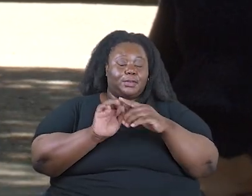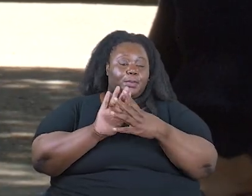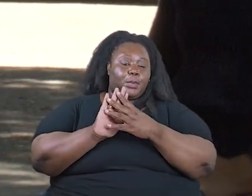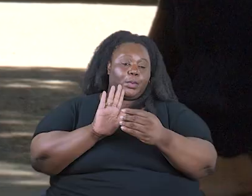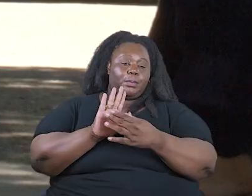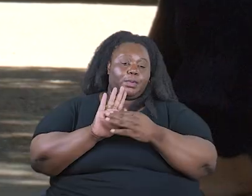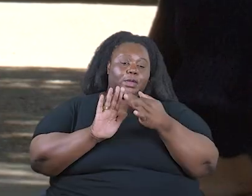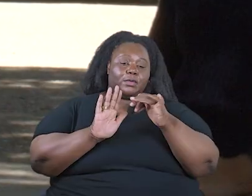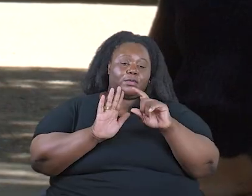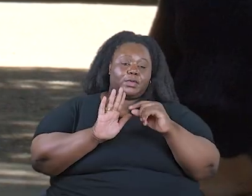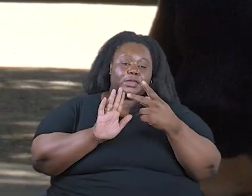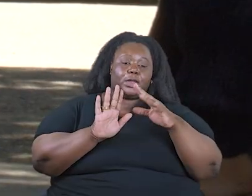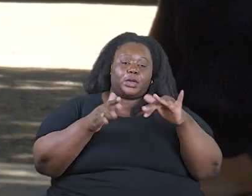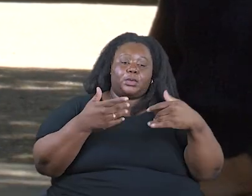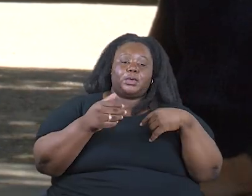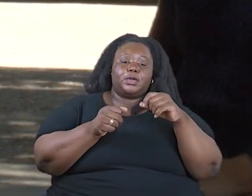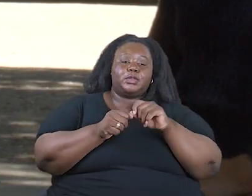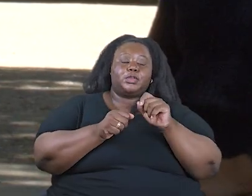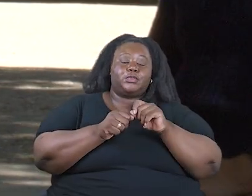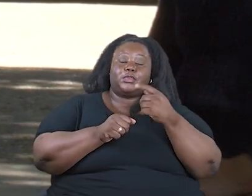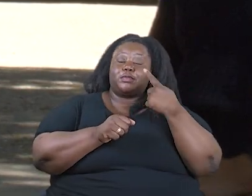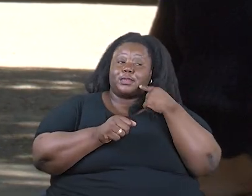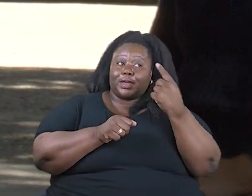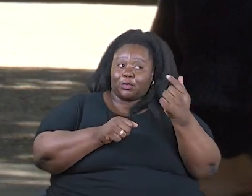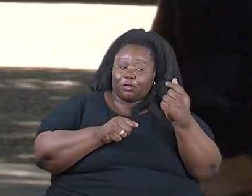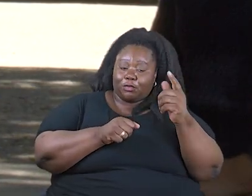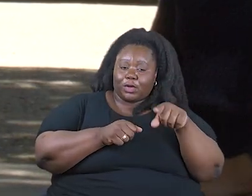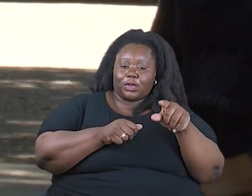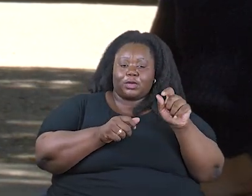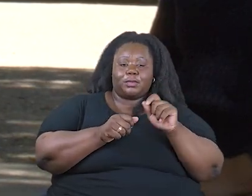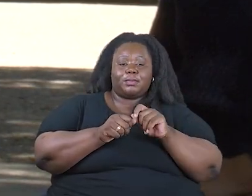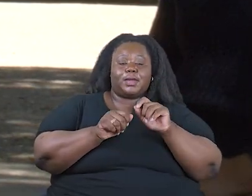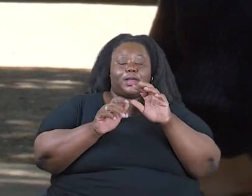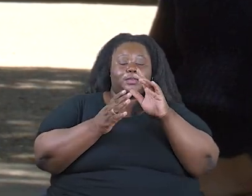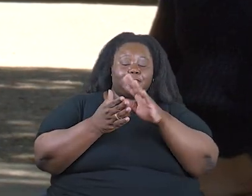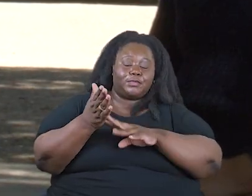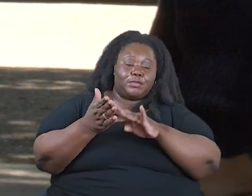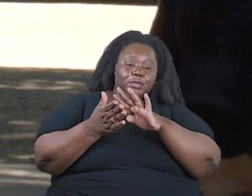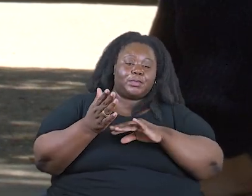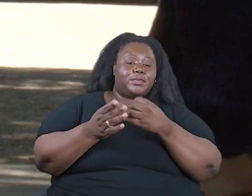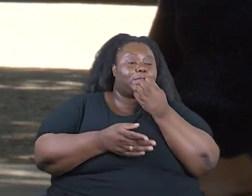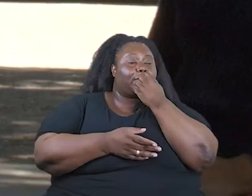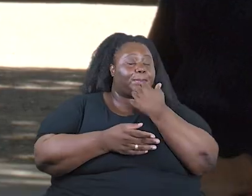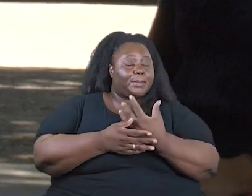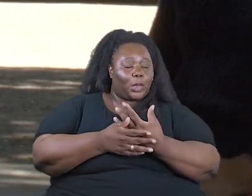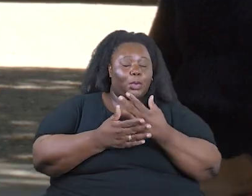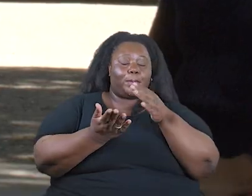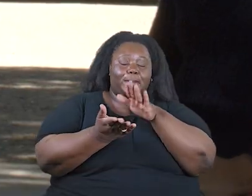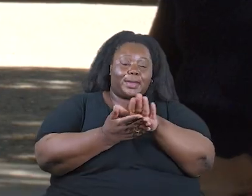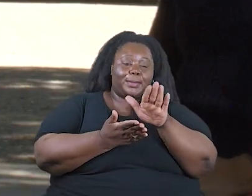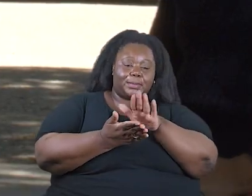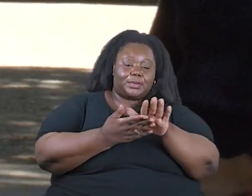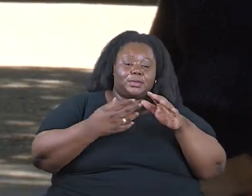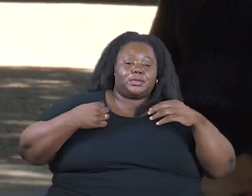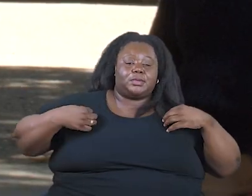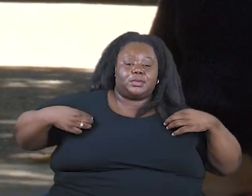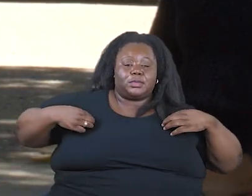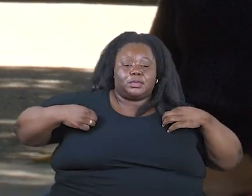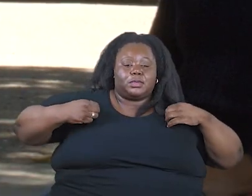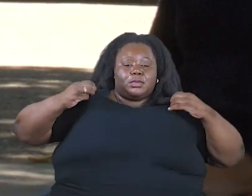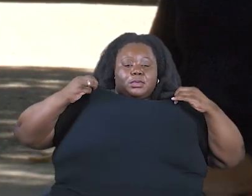facsímile. Aí quando eu fui orçar o custo para digitalizar em boa qualidade, para imprimir o